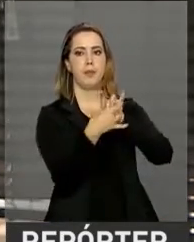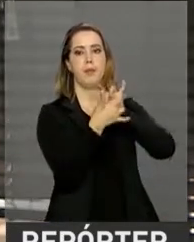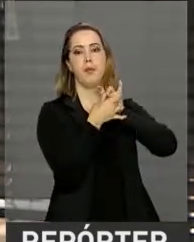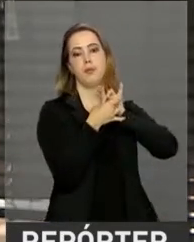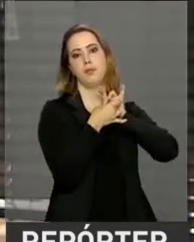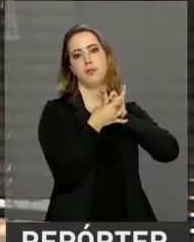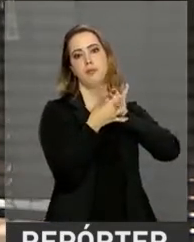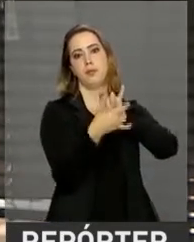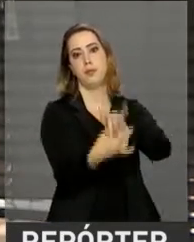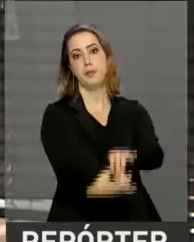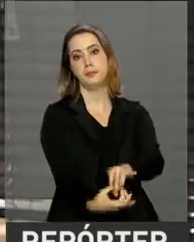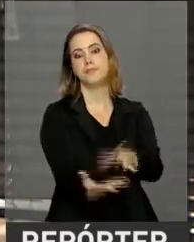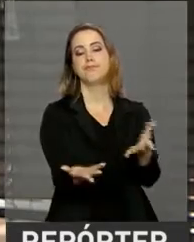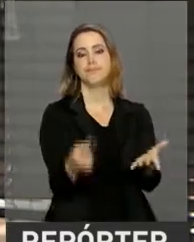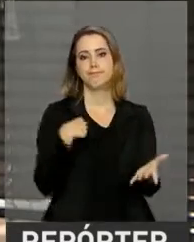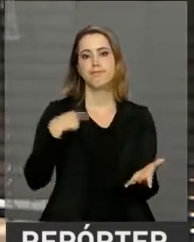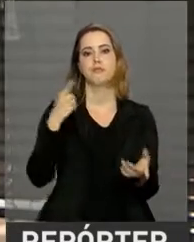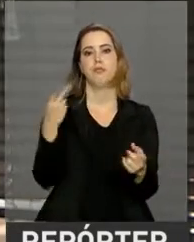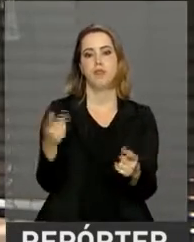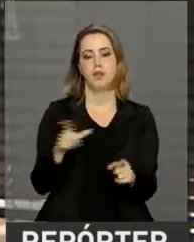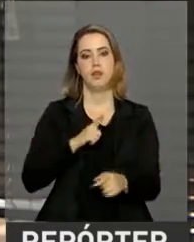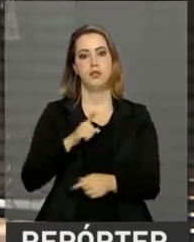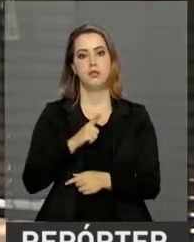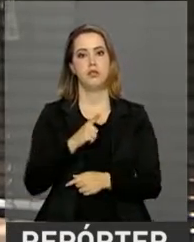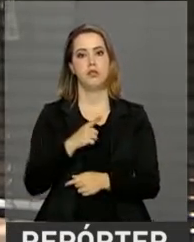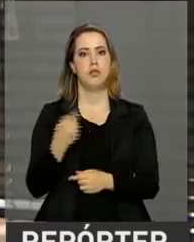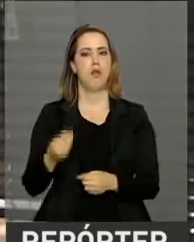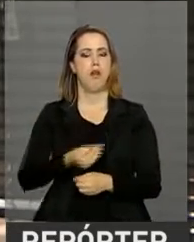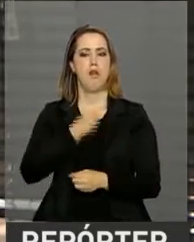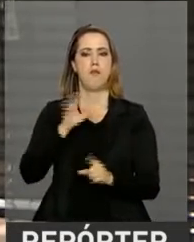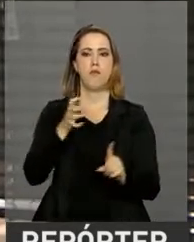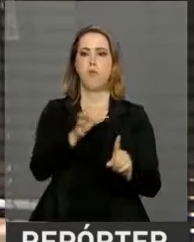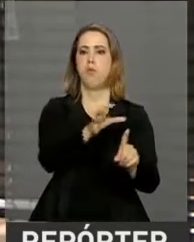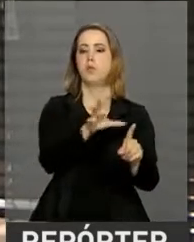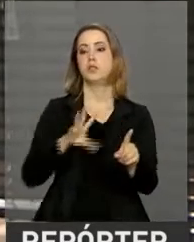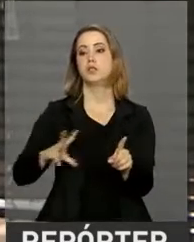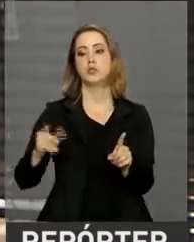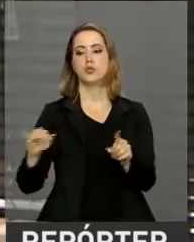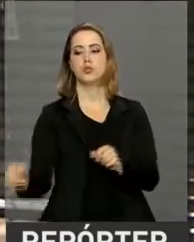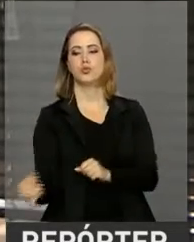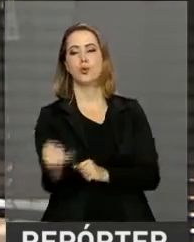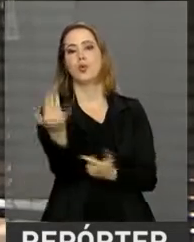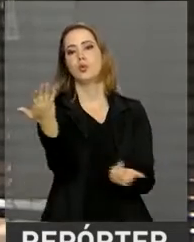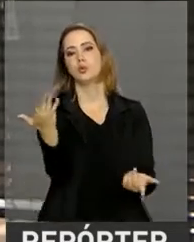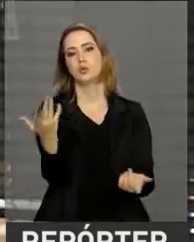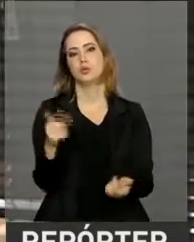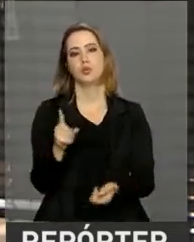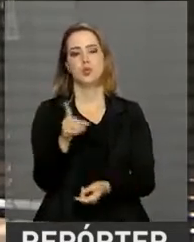é um movimento que acaba é impactado em toda a sociedade não é apenas uma questão econômica